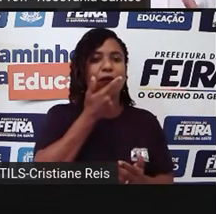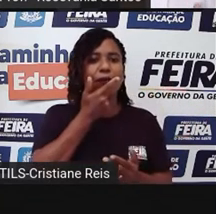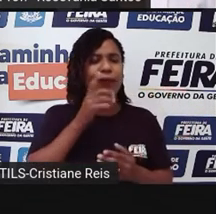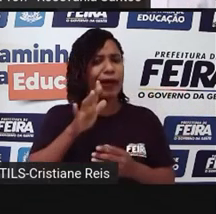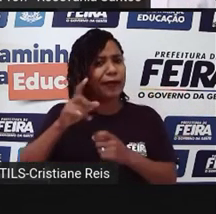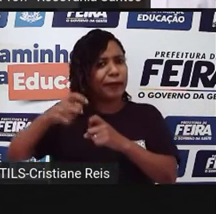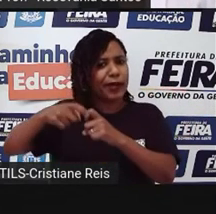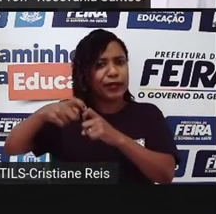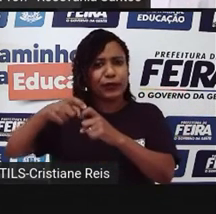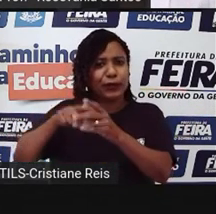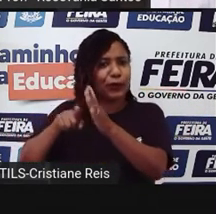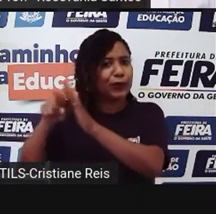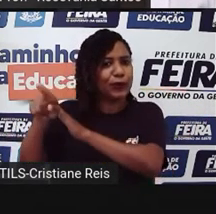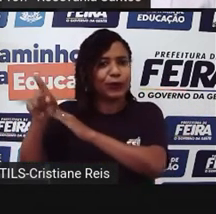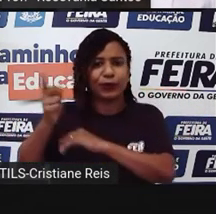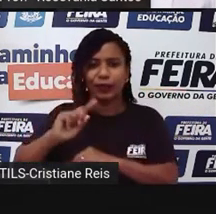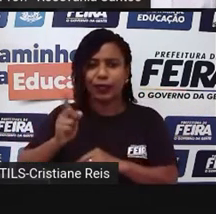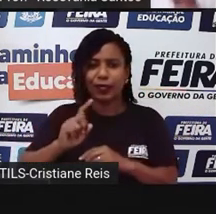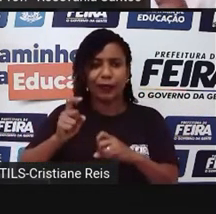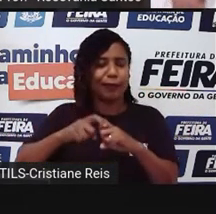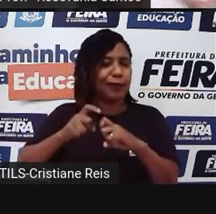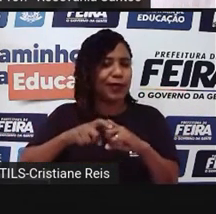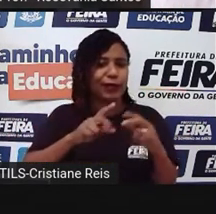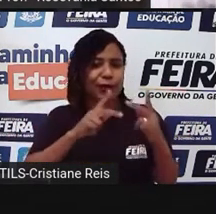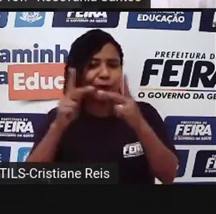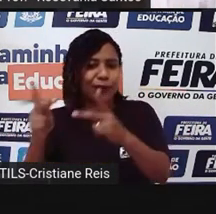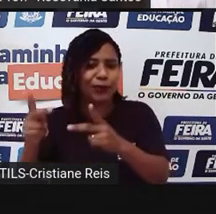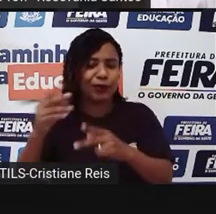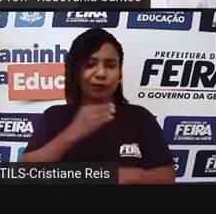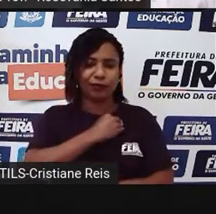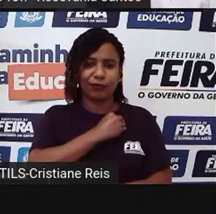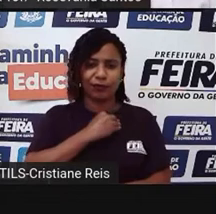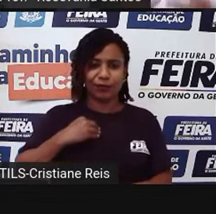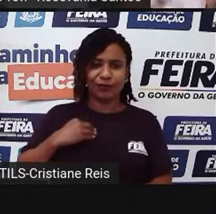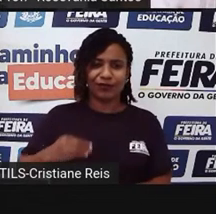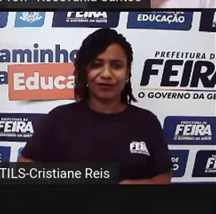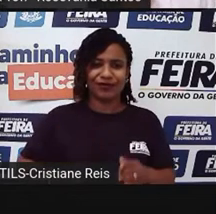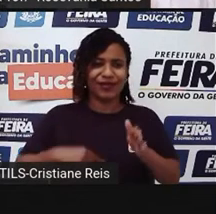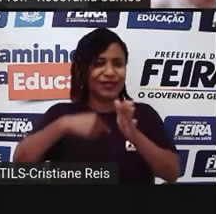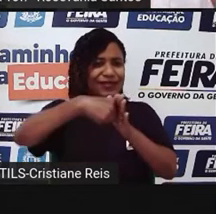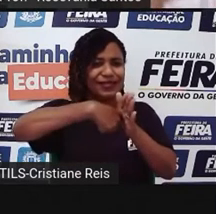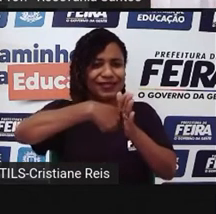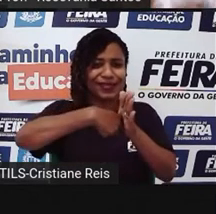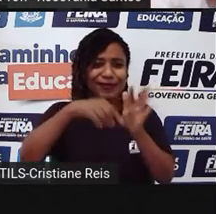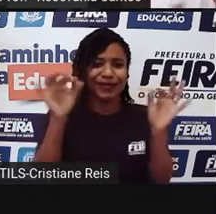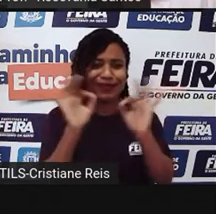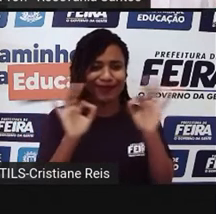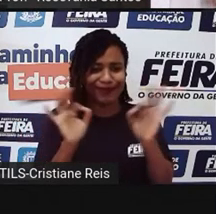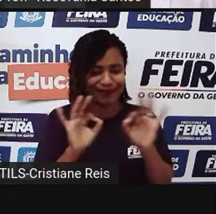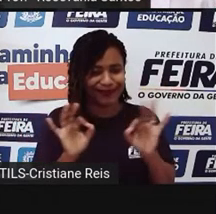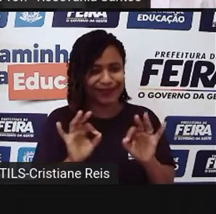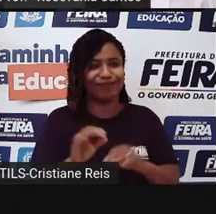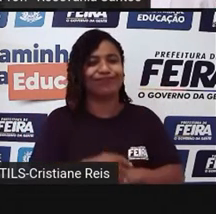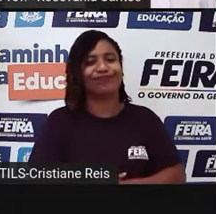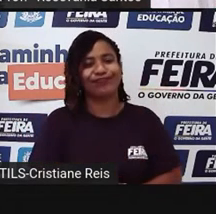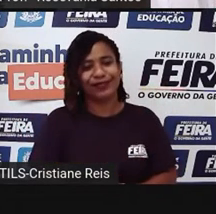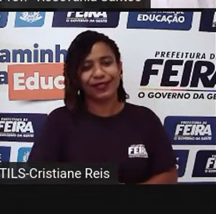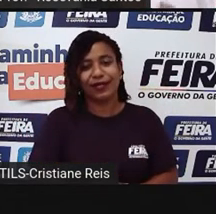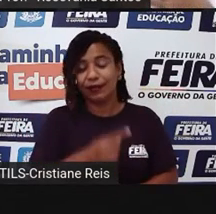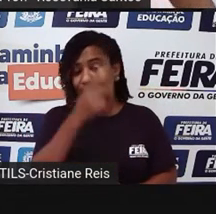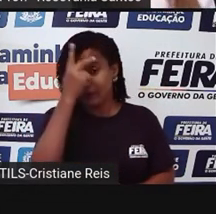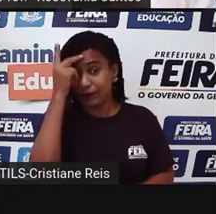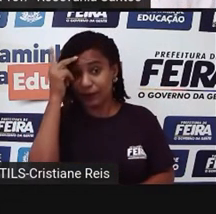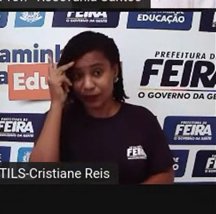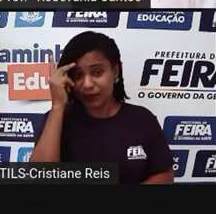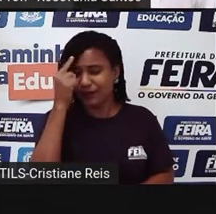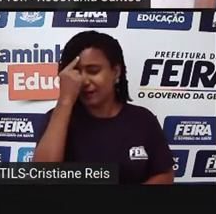bota, né, de consumo exagerado, as pessoas sempre tendem a ou colocar compra de roupas, de sapatos, de carro, sei lá o que for, ou